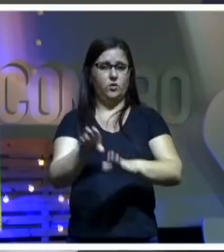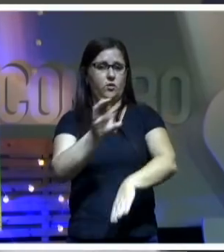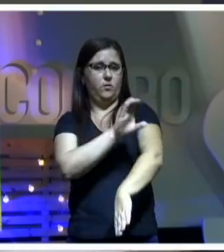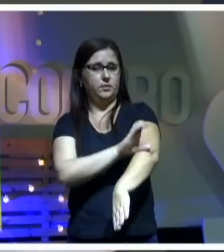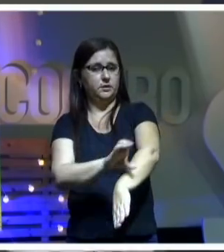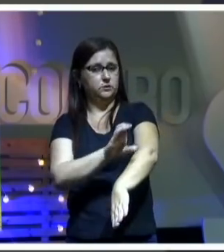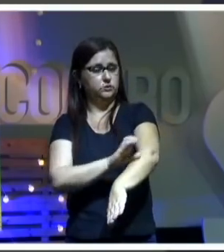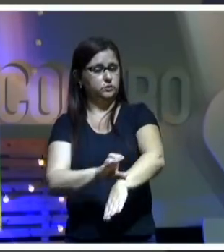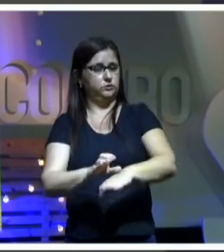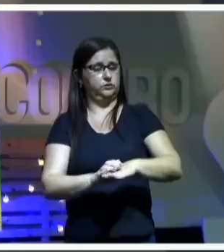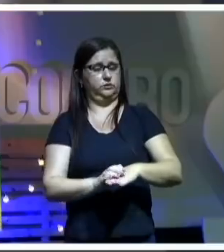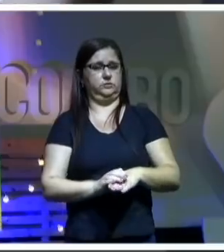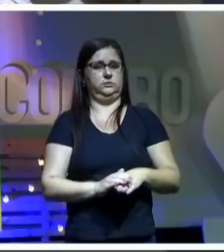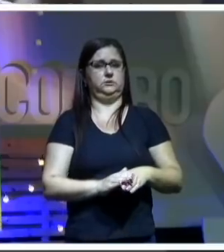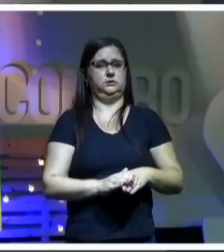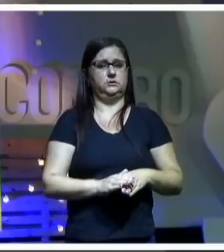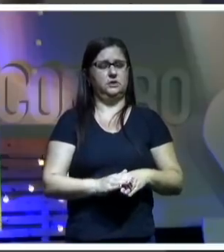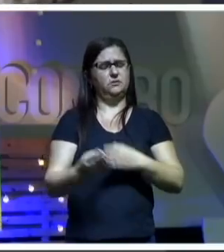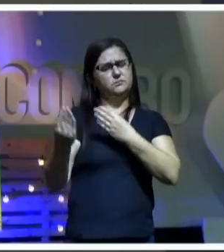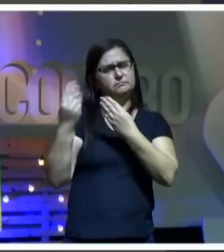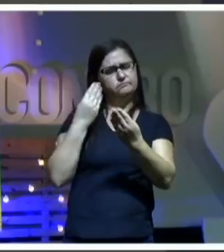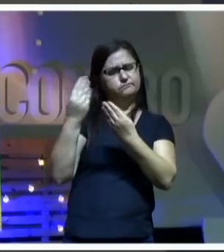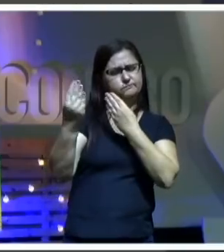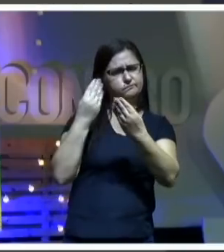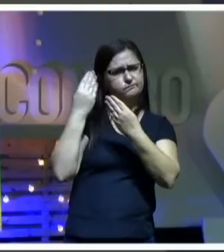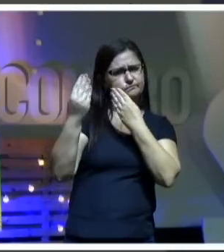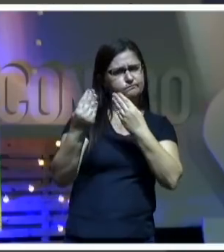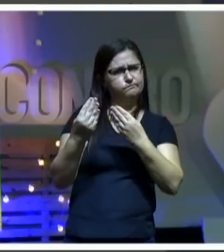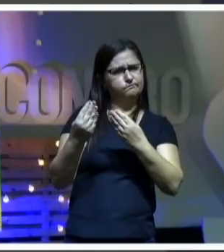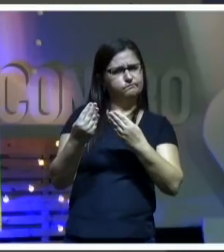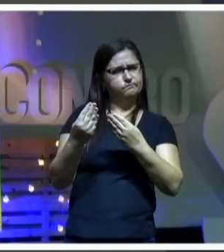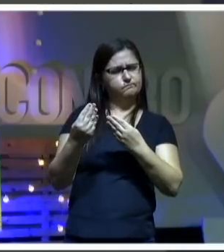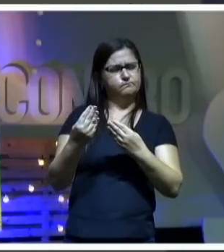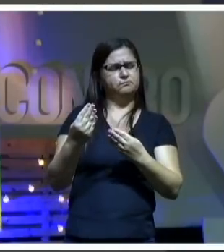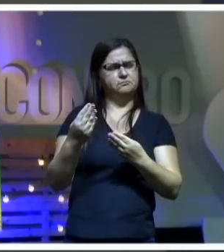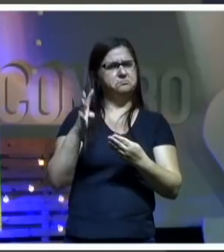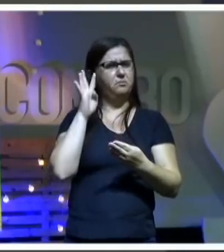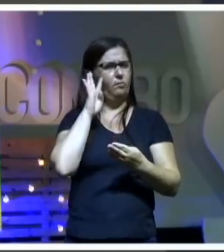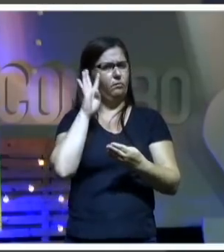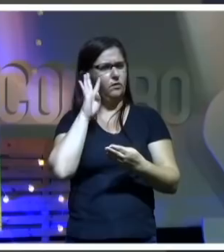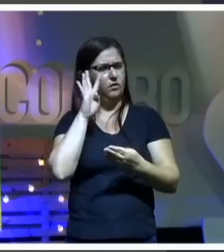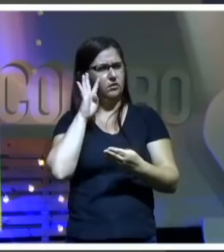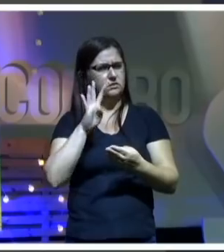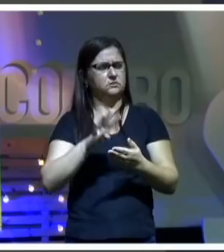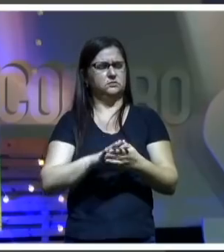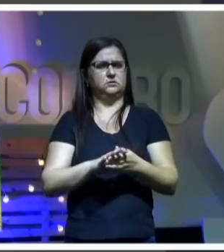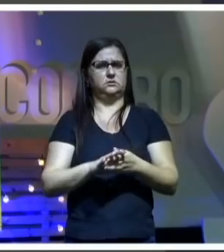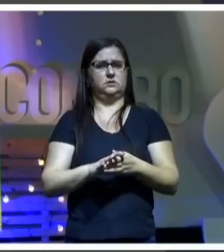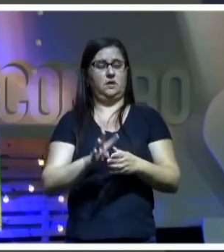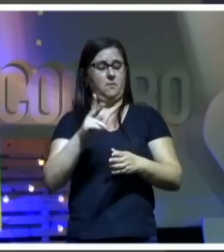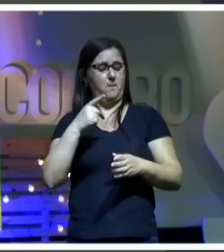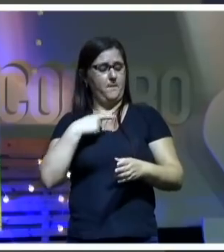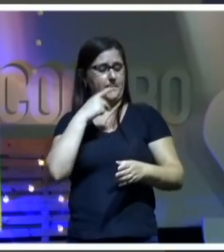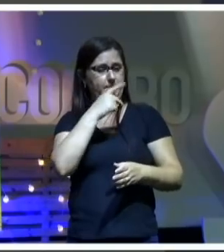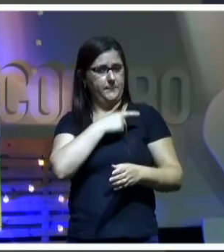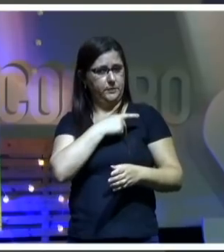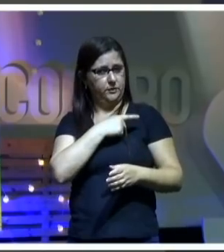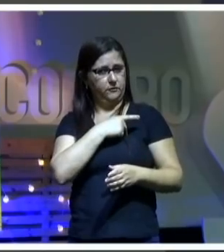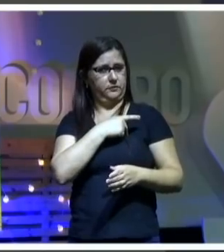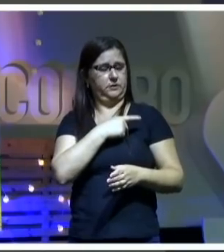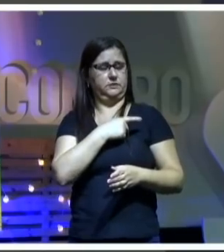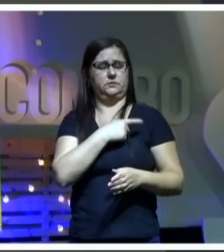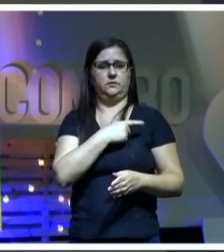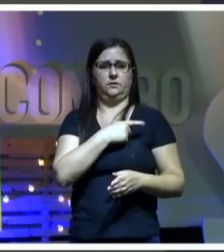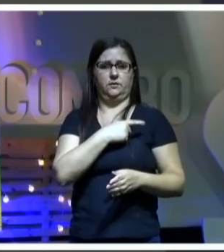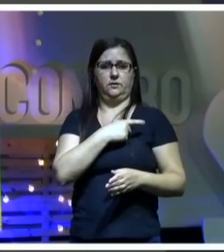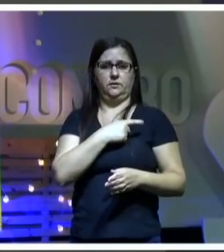fundo e até hoje é assim então o programa de psicologia muito interessante lá em que o dia tem barnett professor e é bem interessante só que ele